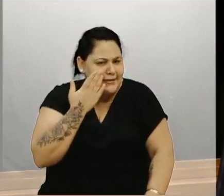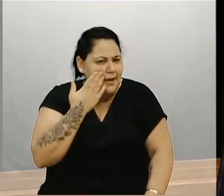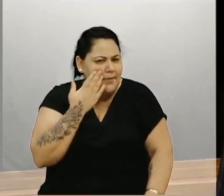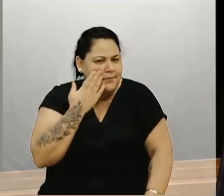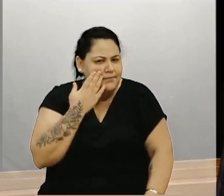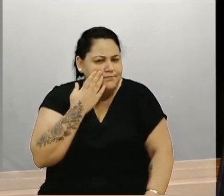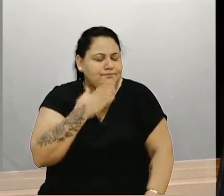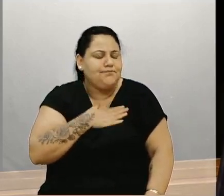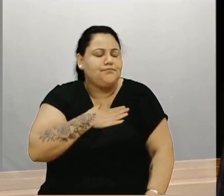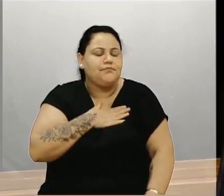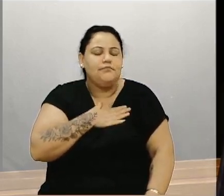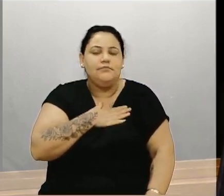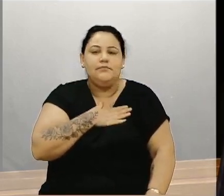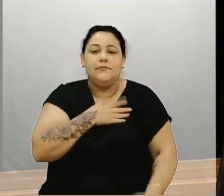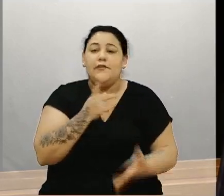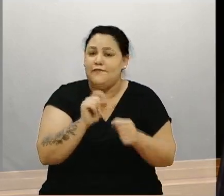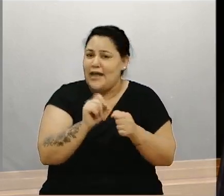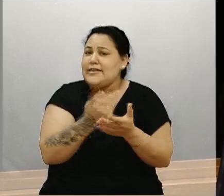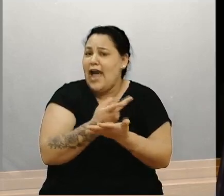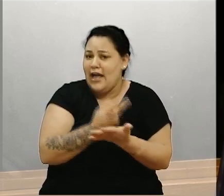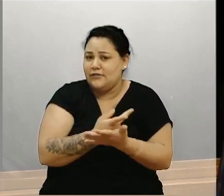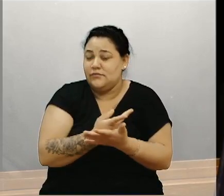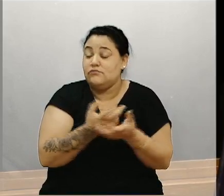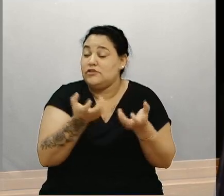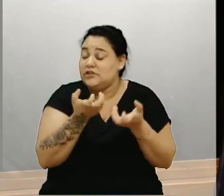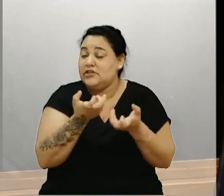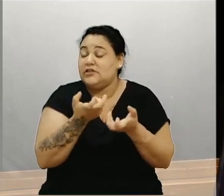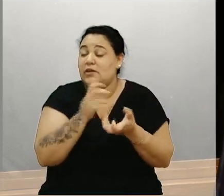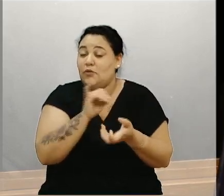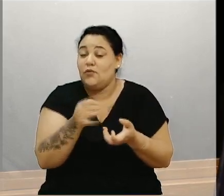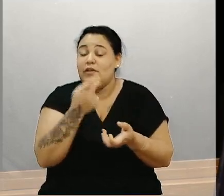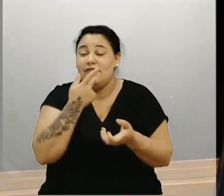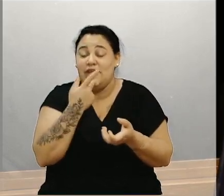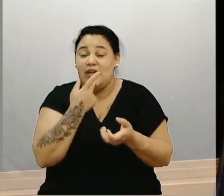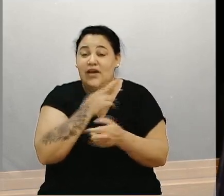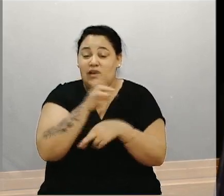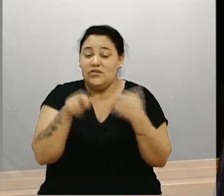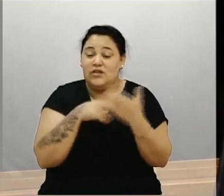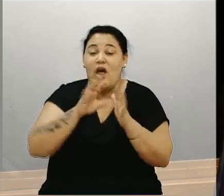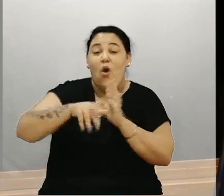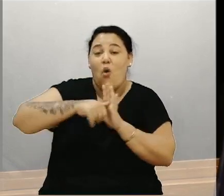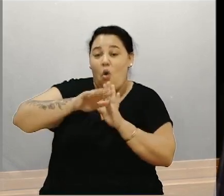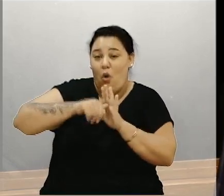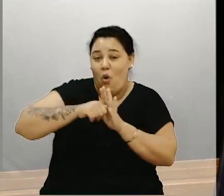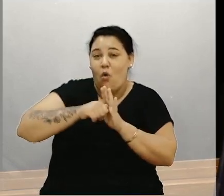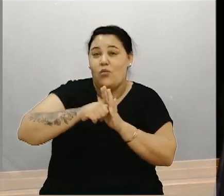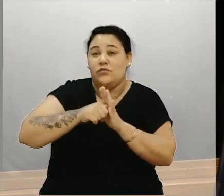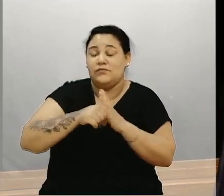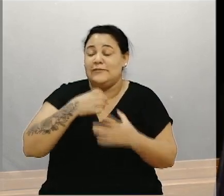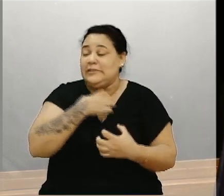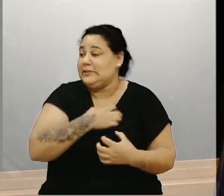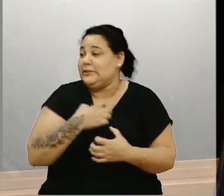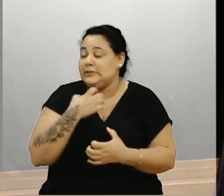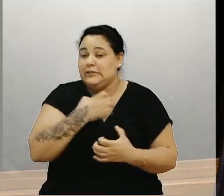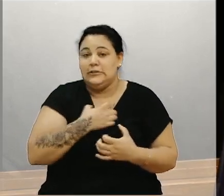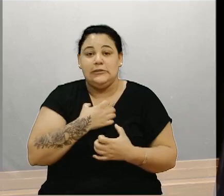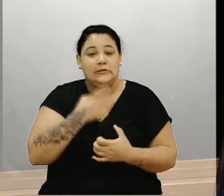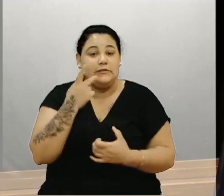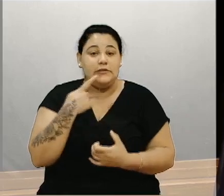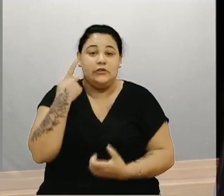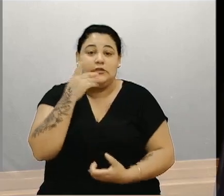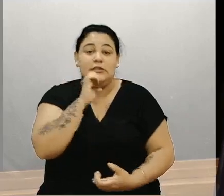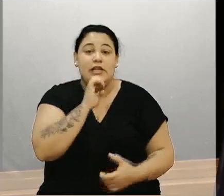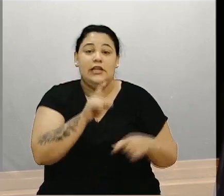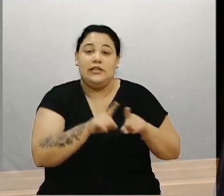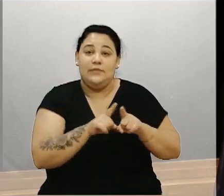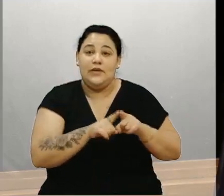essa questão desses furtos, esses roubos que estão acontecendo, indigna todo mundo. A vereadora Estela